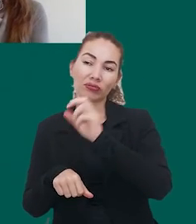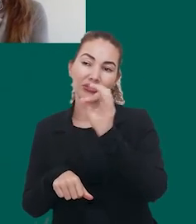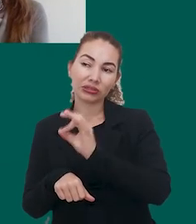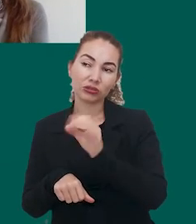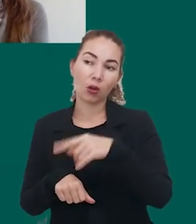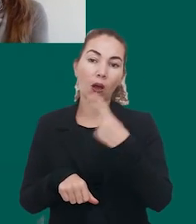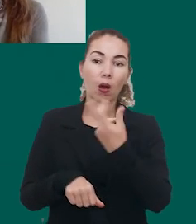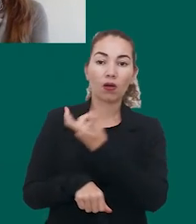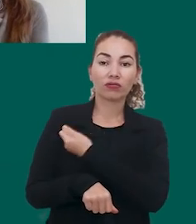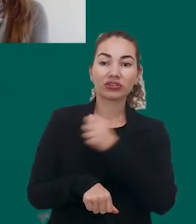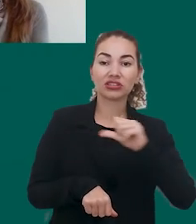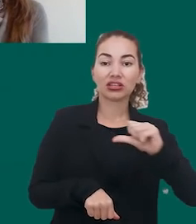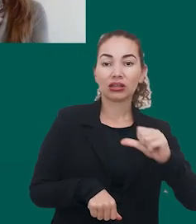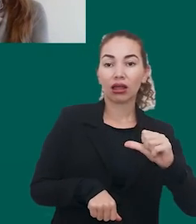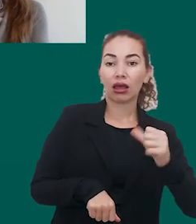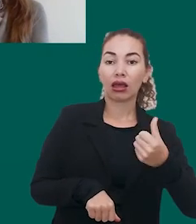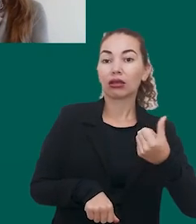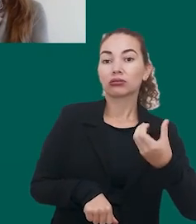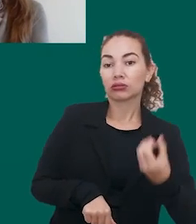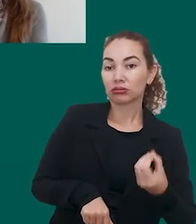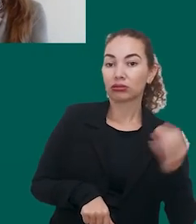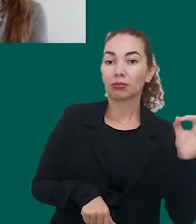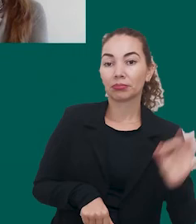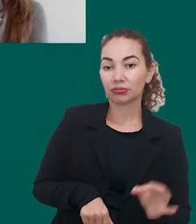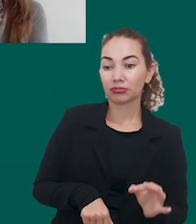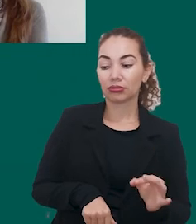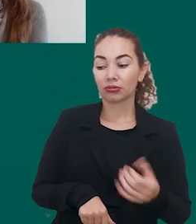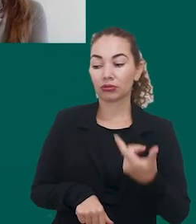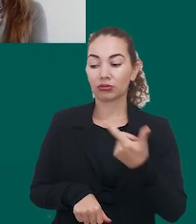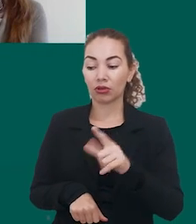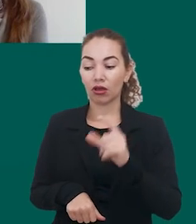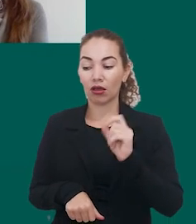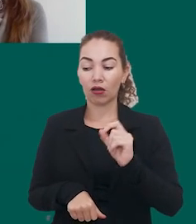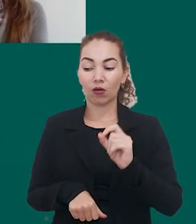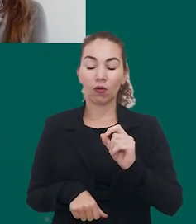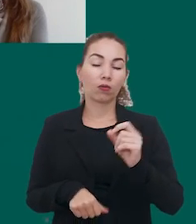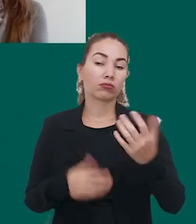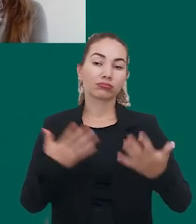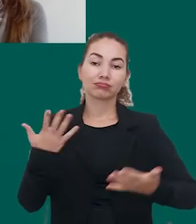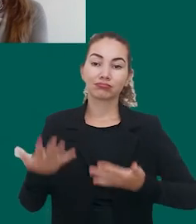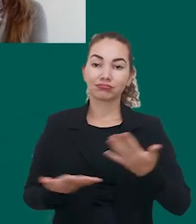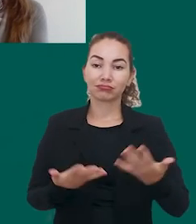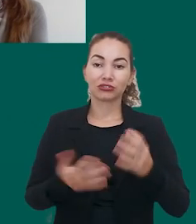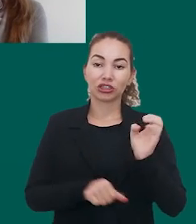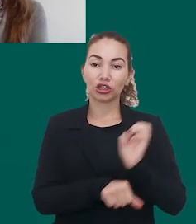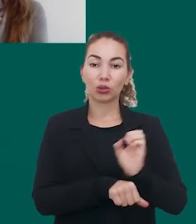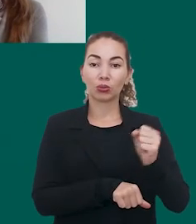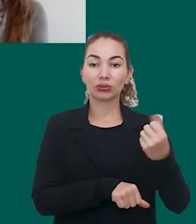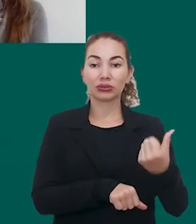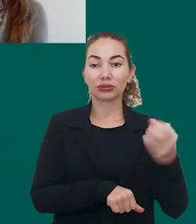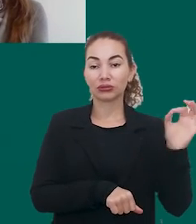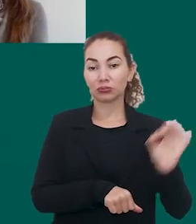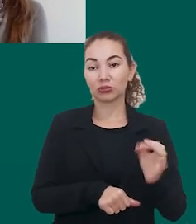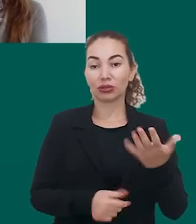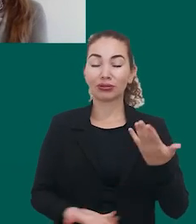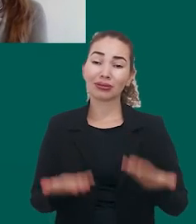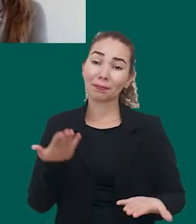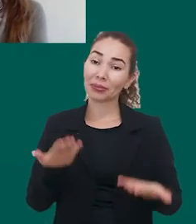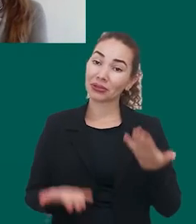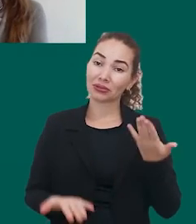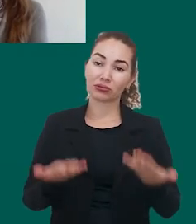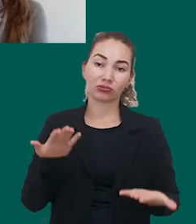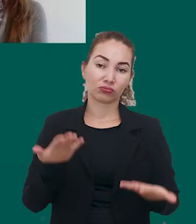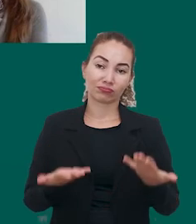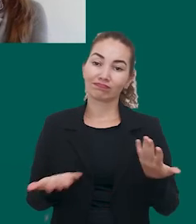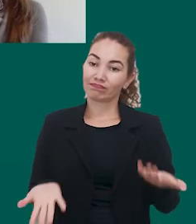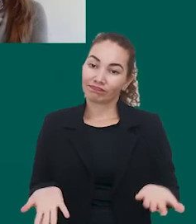tem 94%, a outra no Brasil, na América Latina 62% e na Europa é 83%. Isso depende,